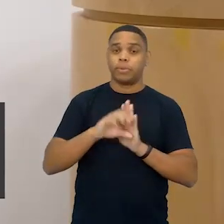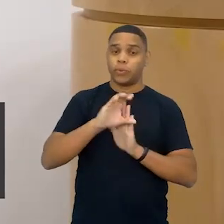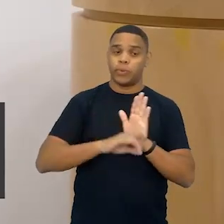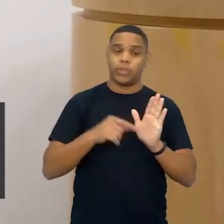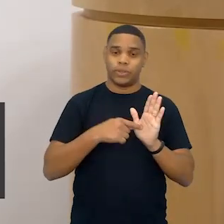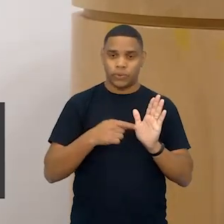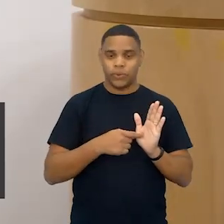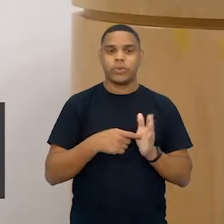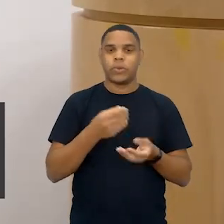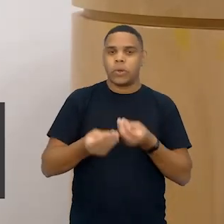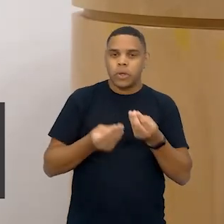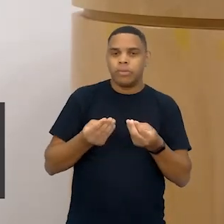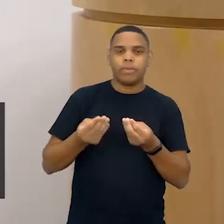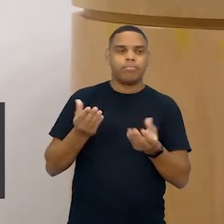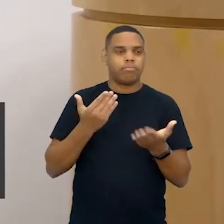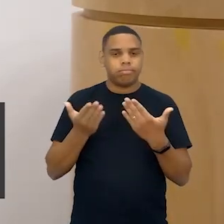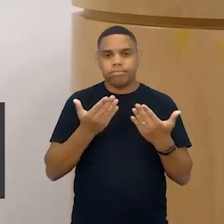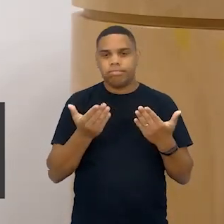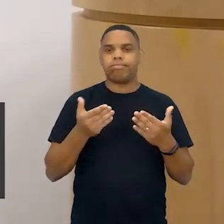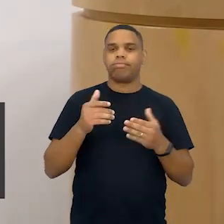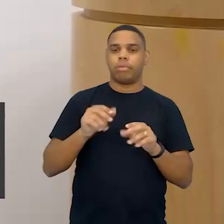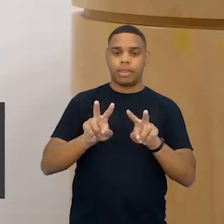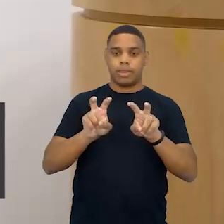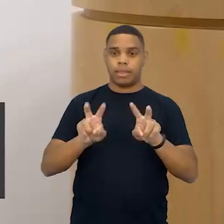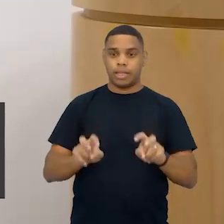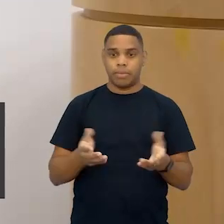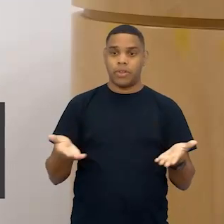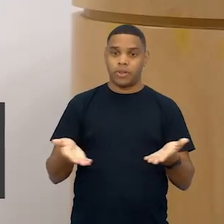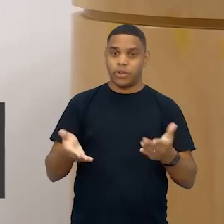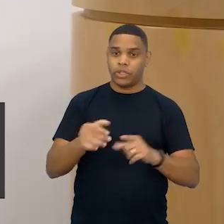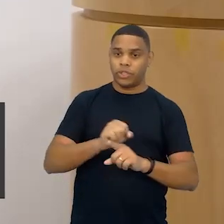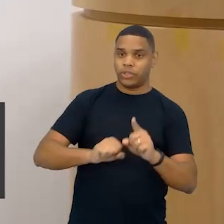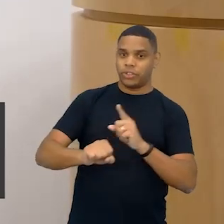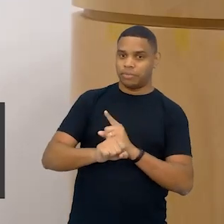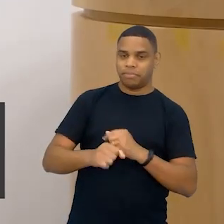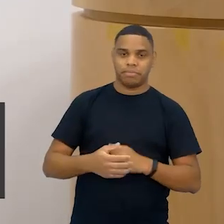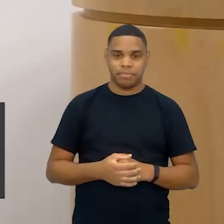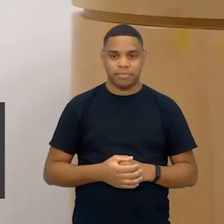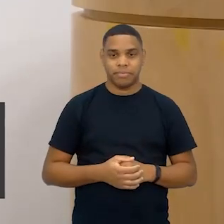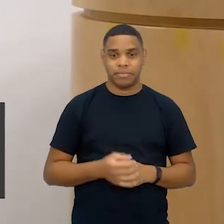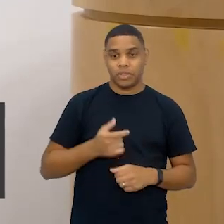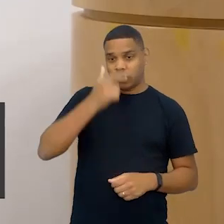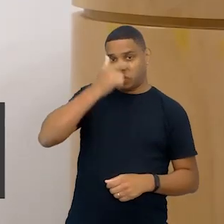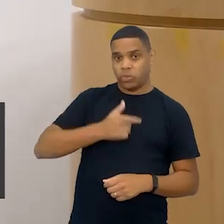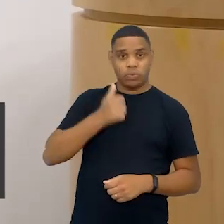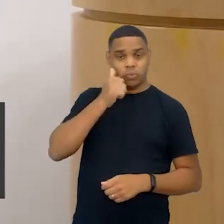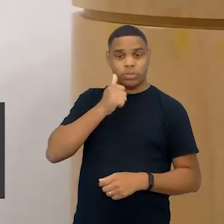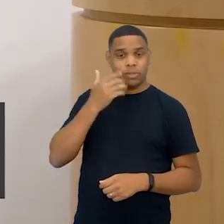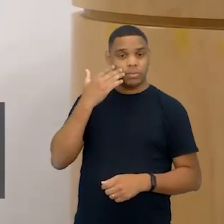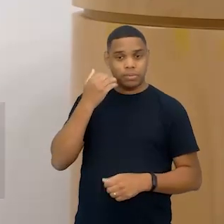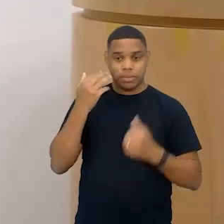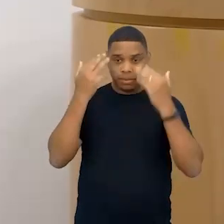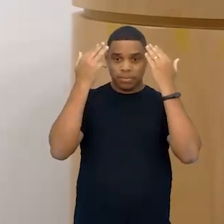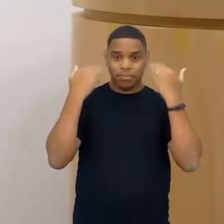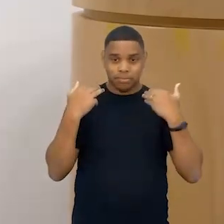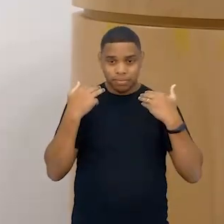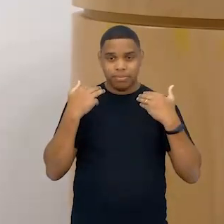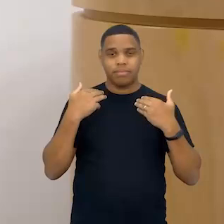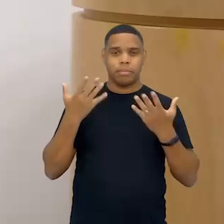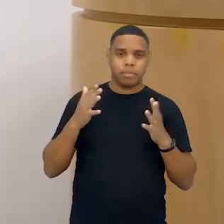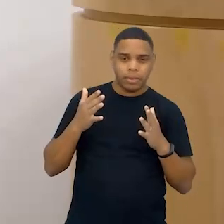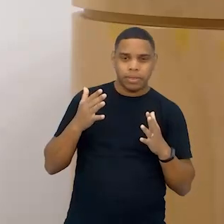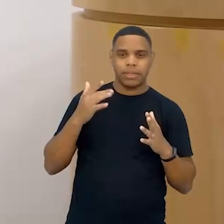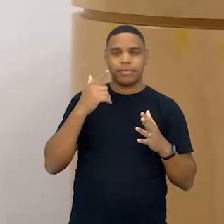currículo, que tange os temas contemporâneos transversais. Eu sou uma mulher branca, cabelos no tom